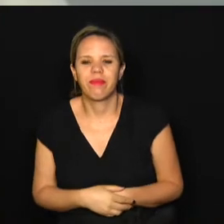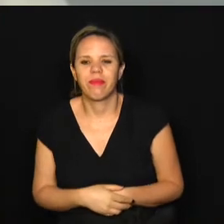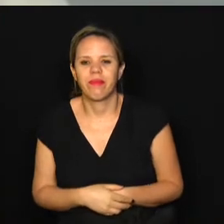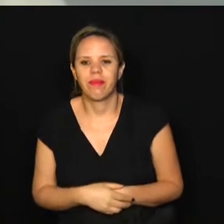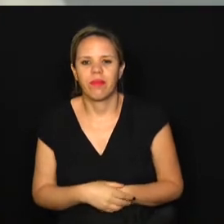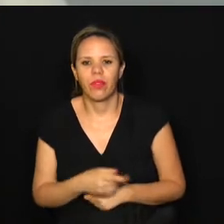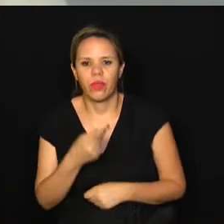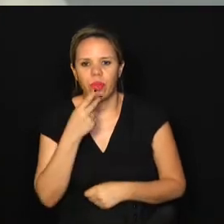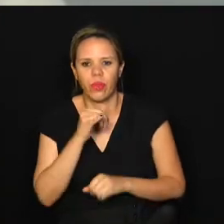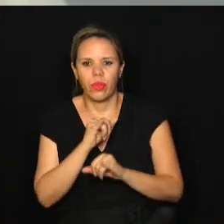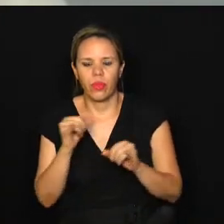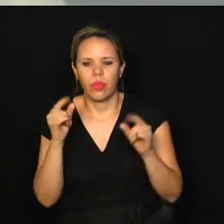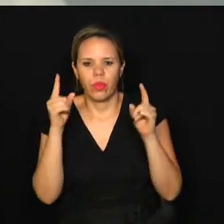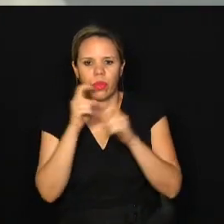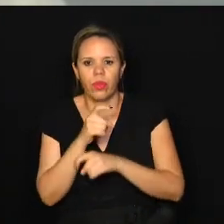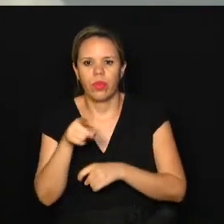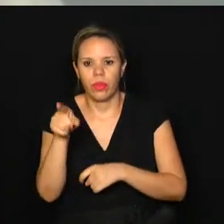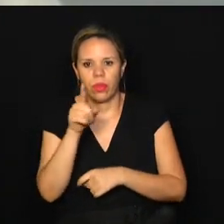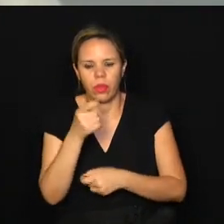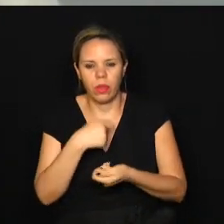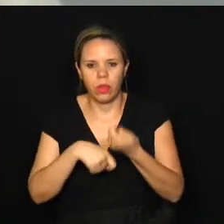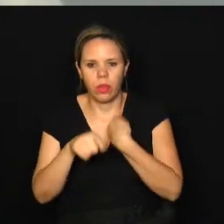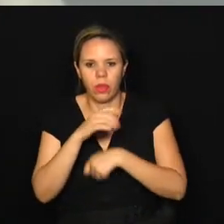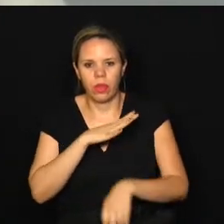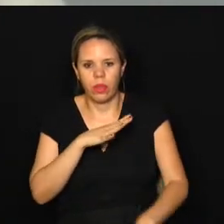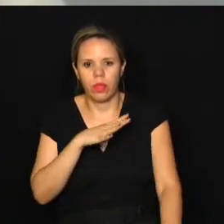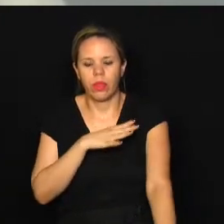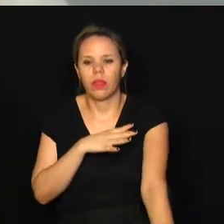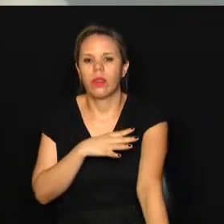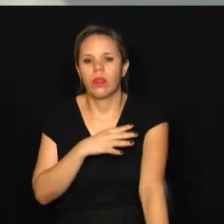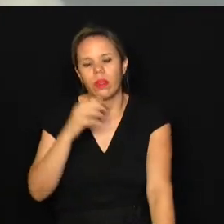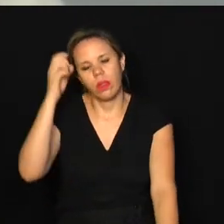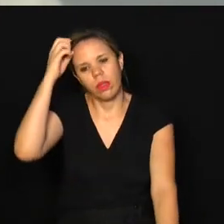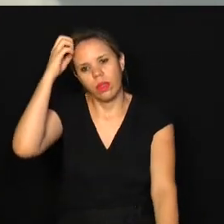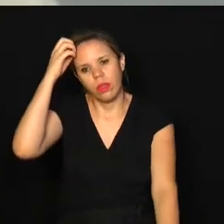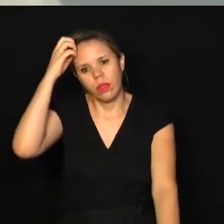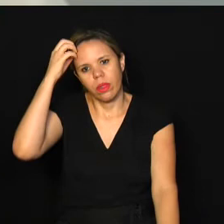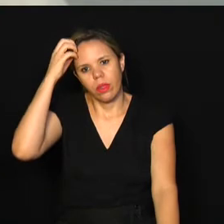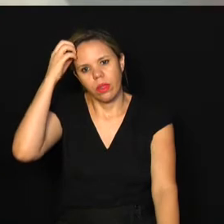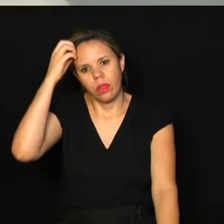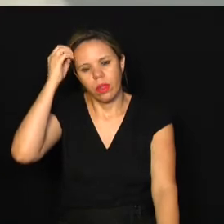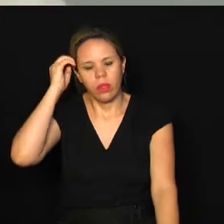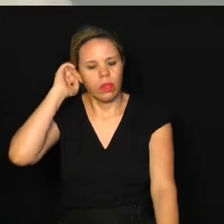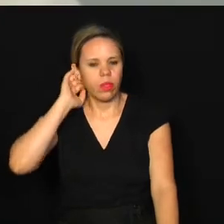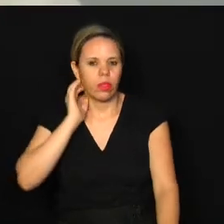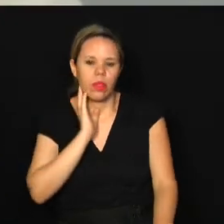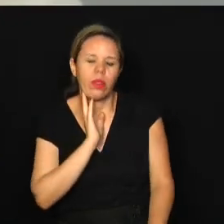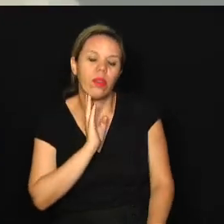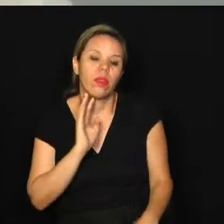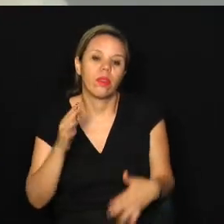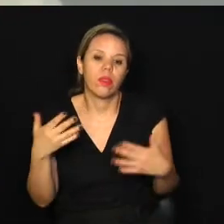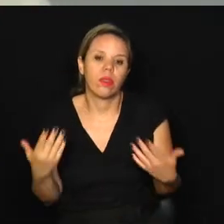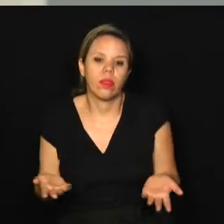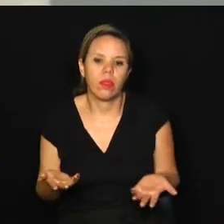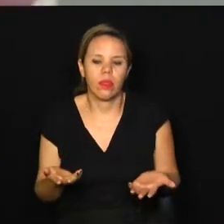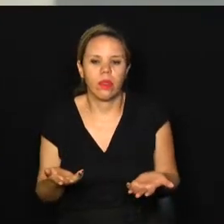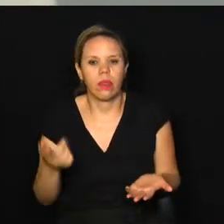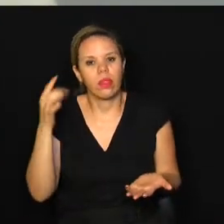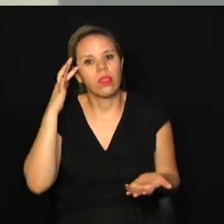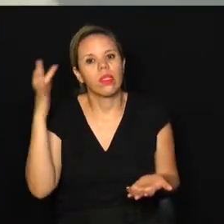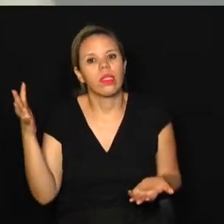que já é muito difícil você administrar uma cidade quando ordinariamente. Imagine,